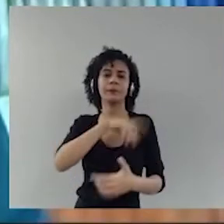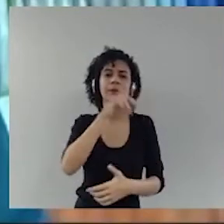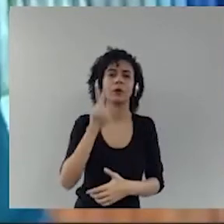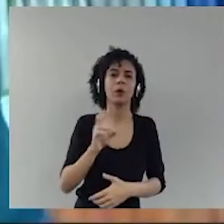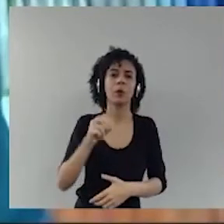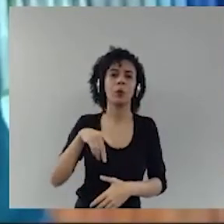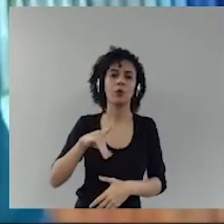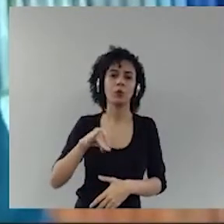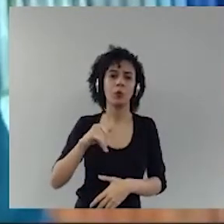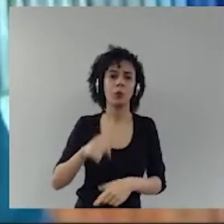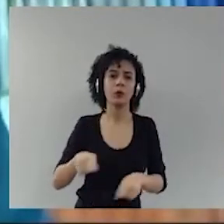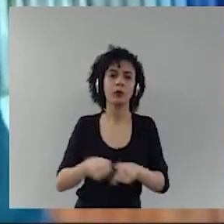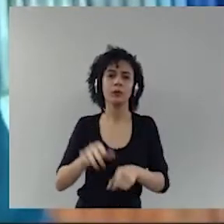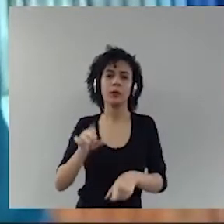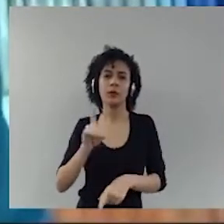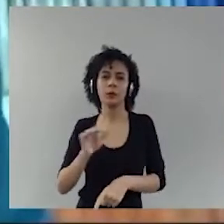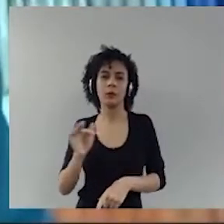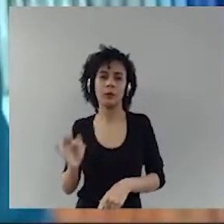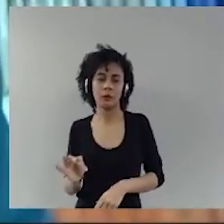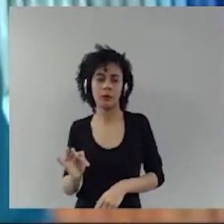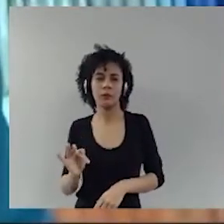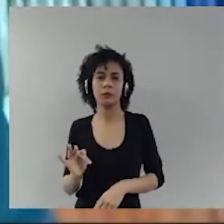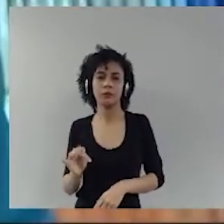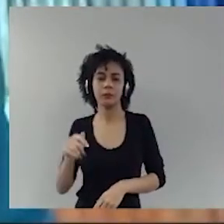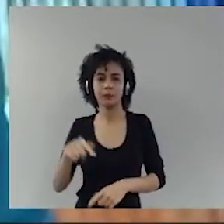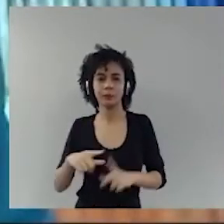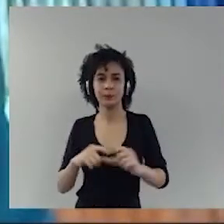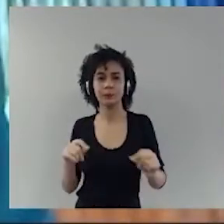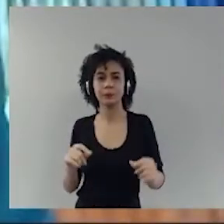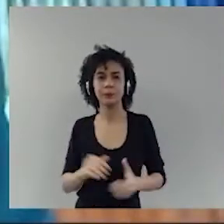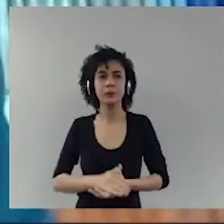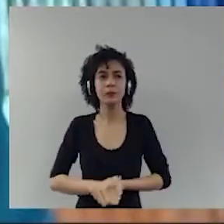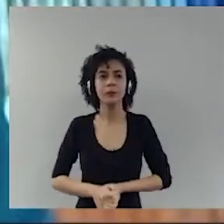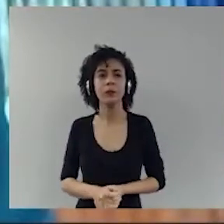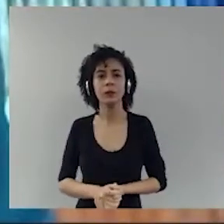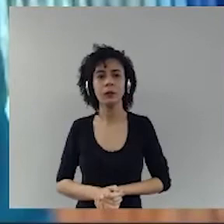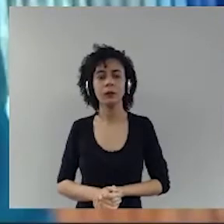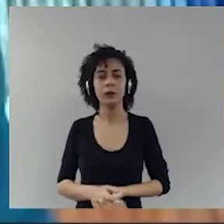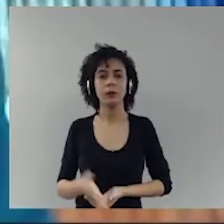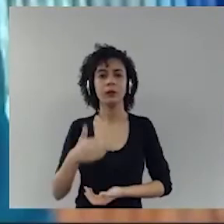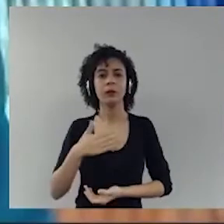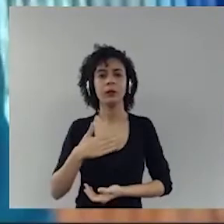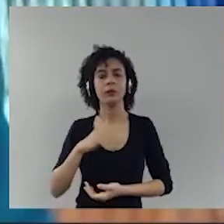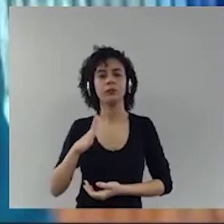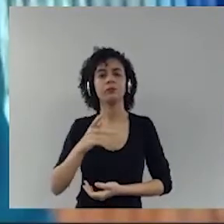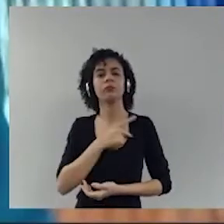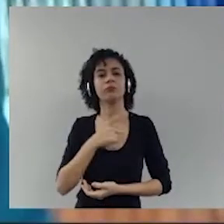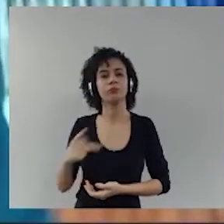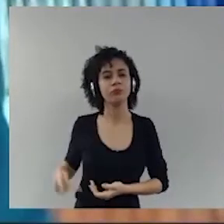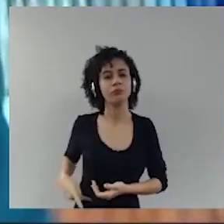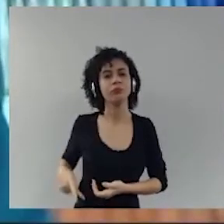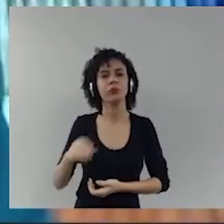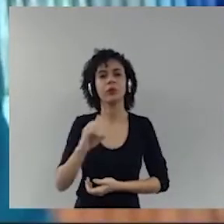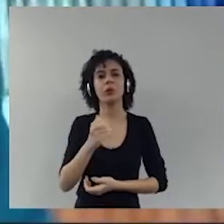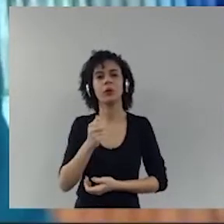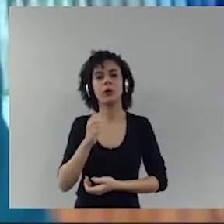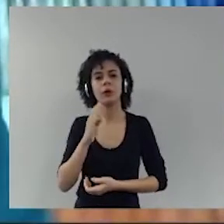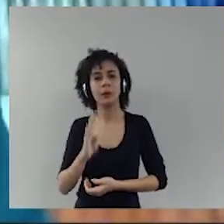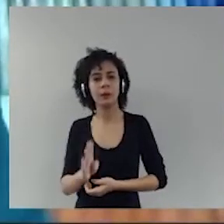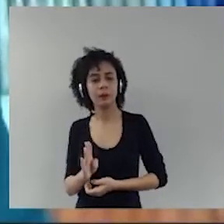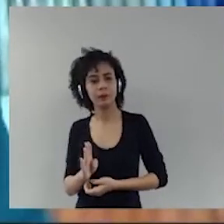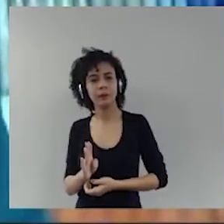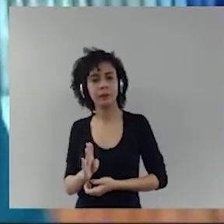e também no distrito federal fui presidente da ordem dos advogados do brasil